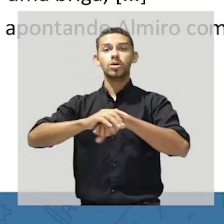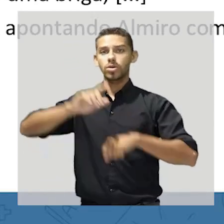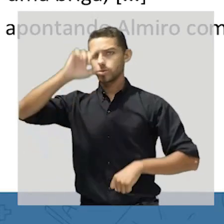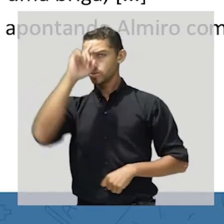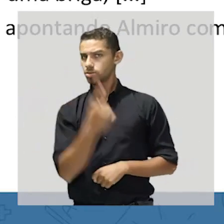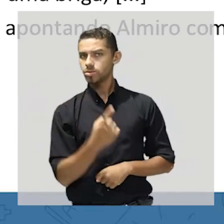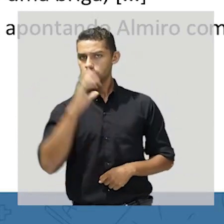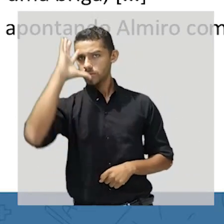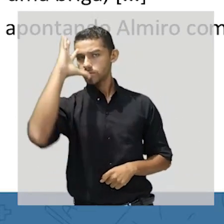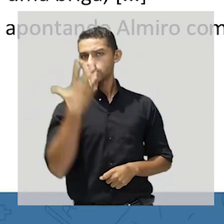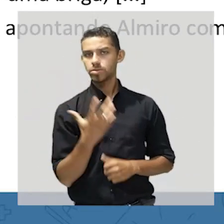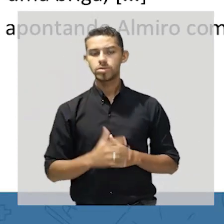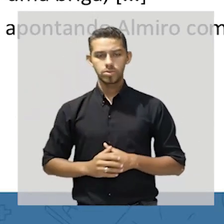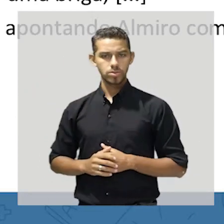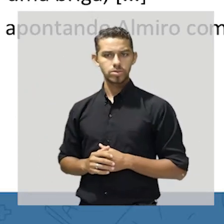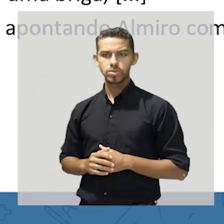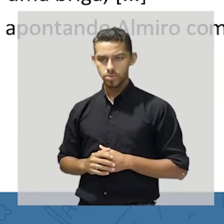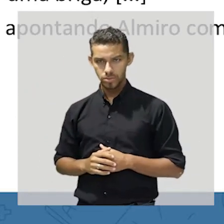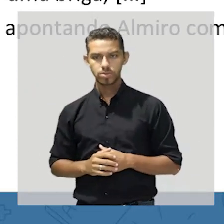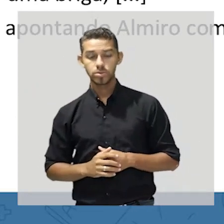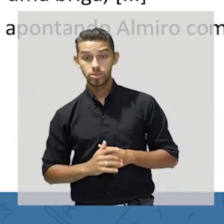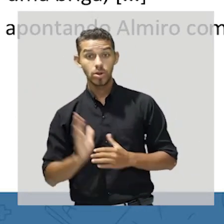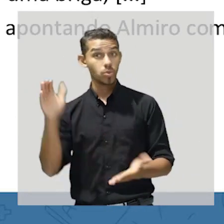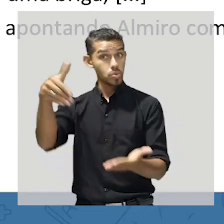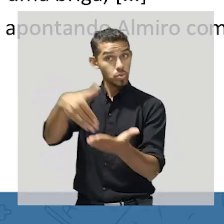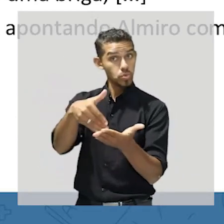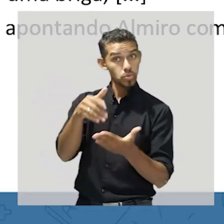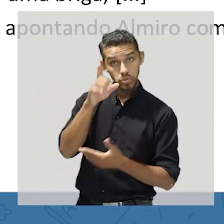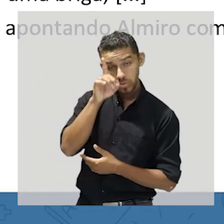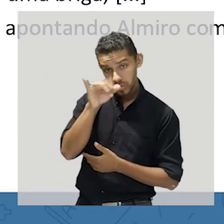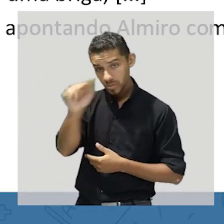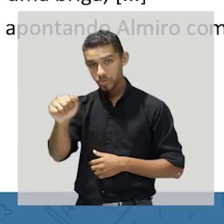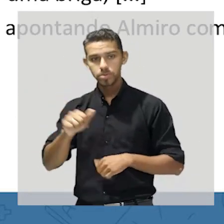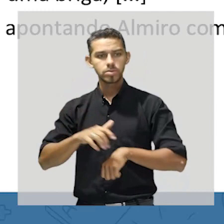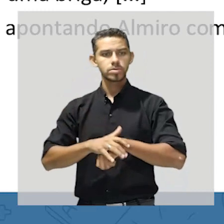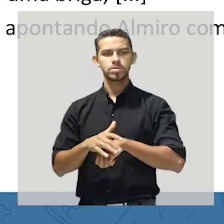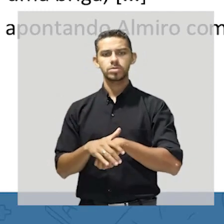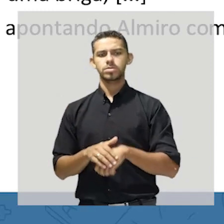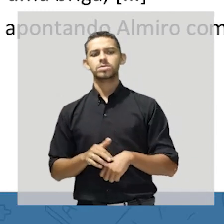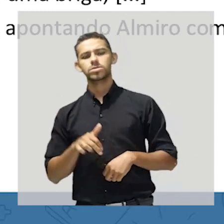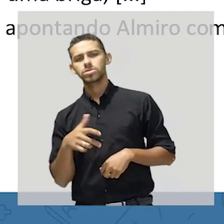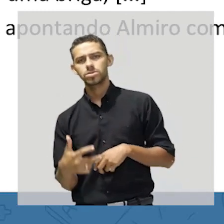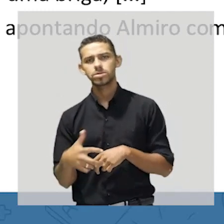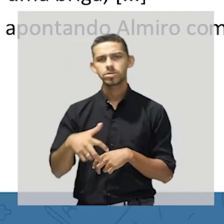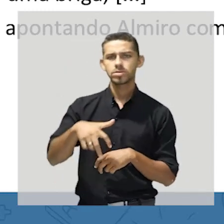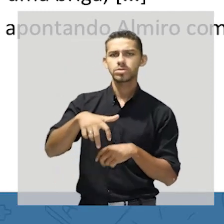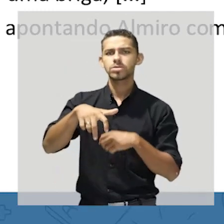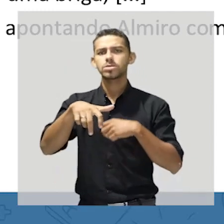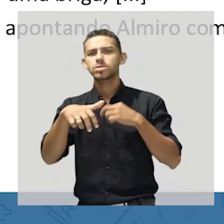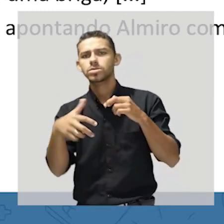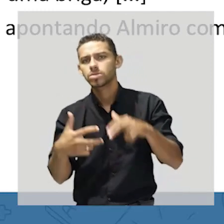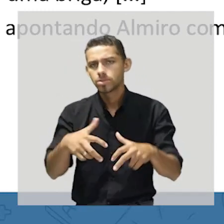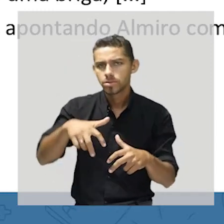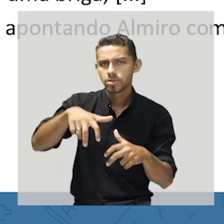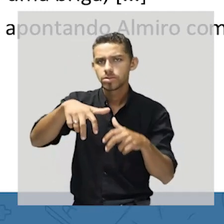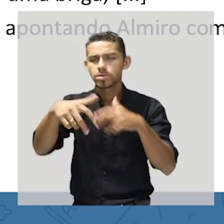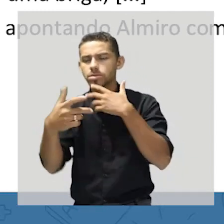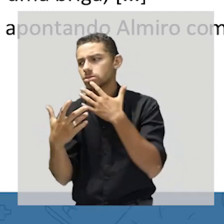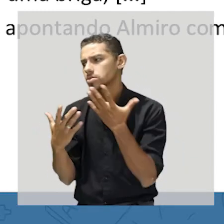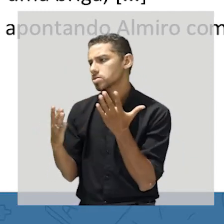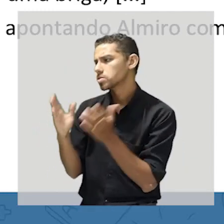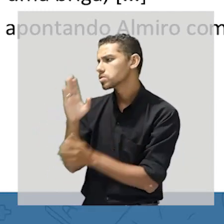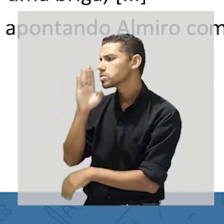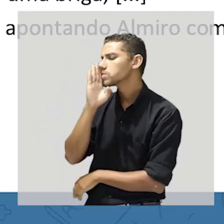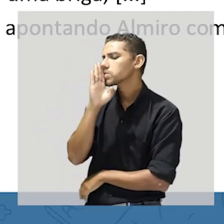situação os sem pernas nestes últimos tempos andava cada vez mais a redil falava como com ninguém